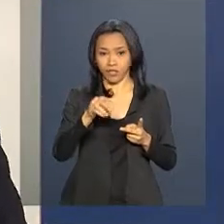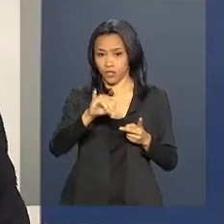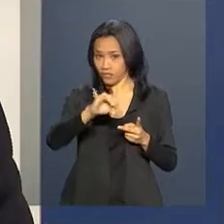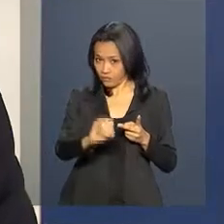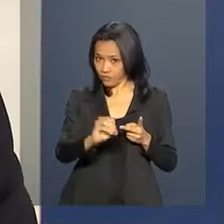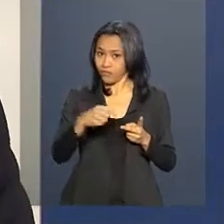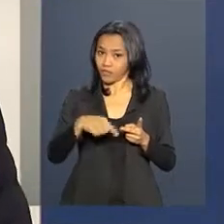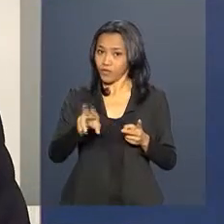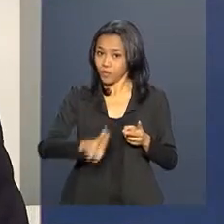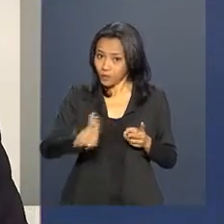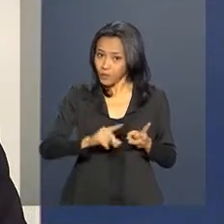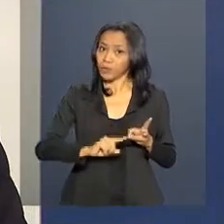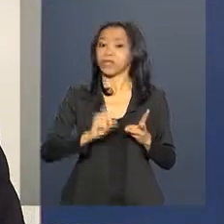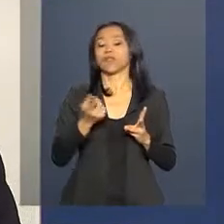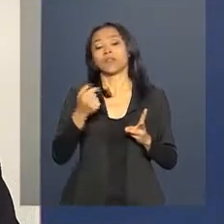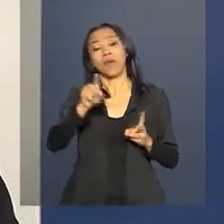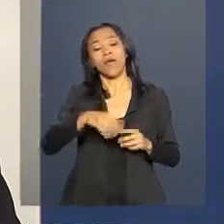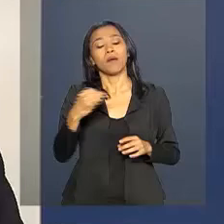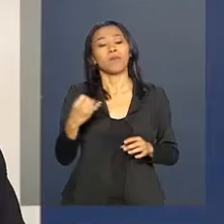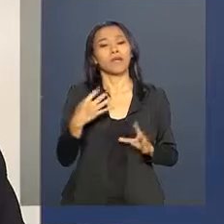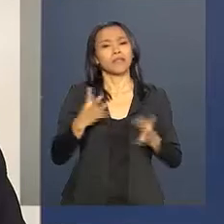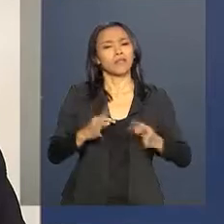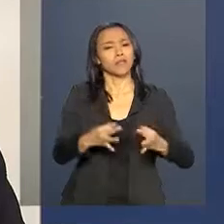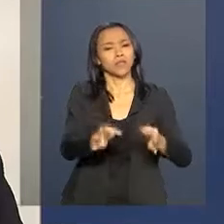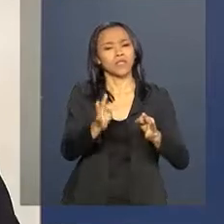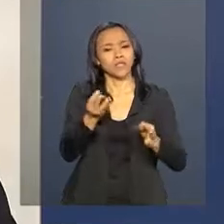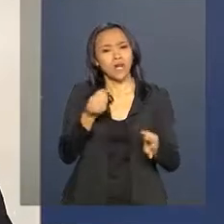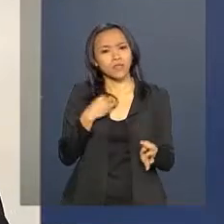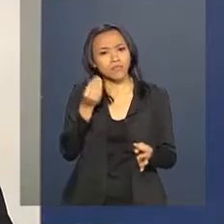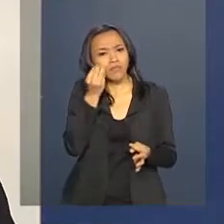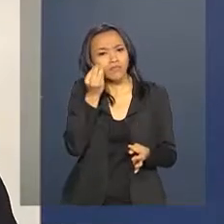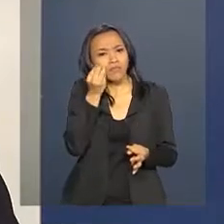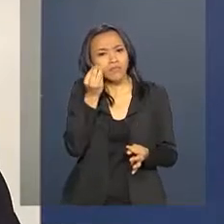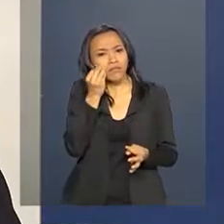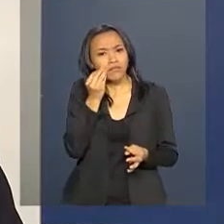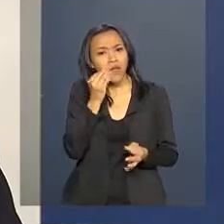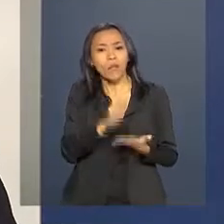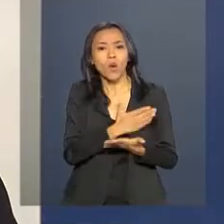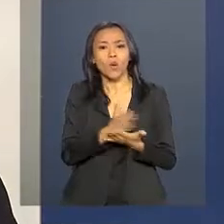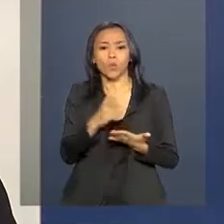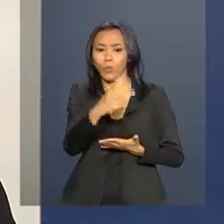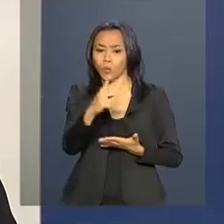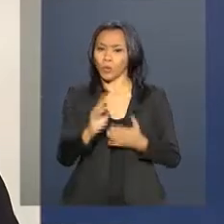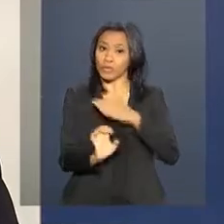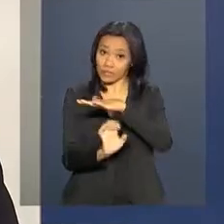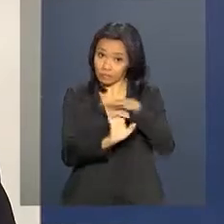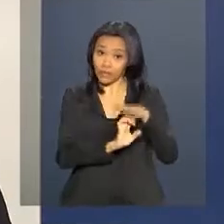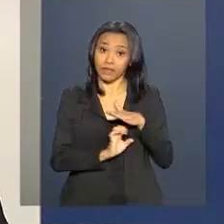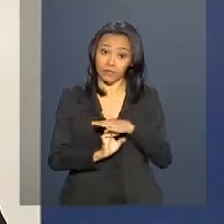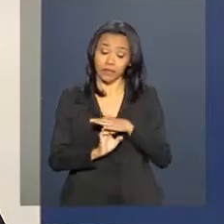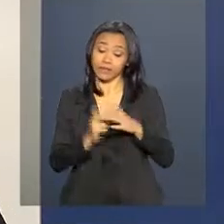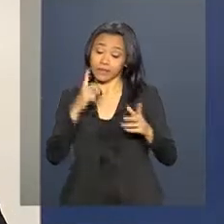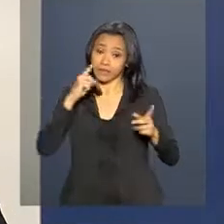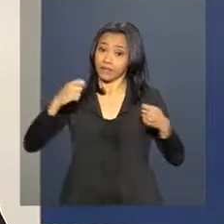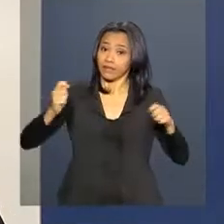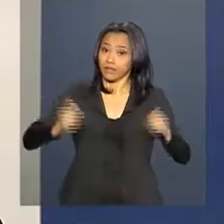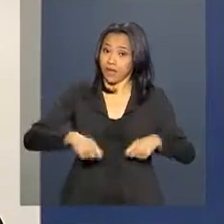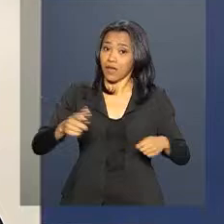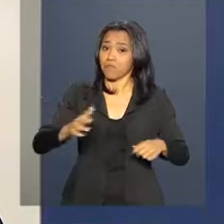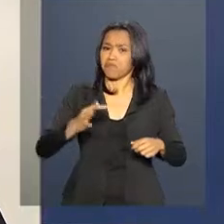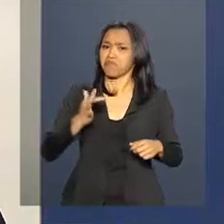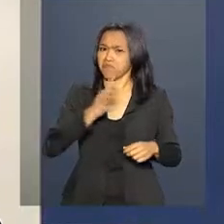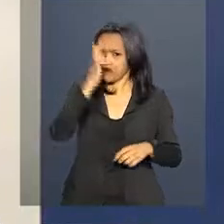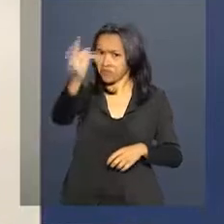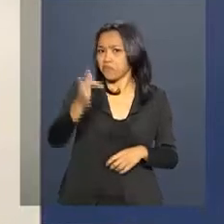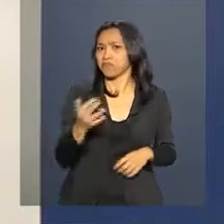etanol. É uma tecnologia que está sendo testada por algumas de nossas empresas e a gente acredita que ela tem um potencial muito grande no futuro.